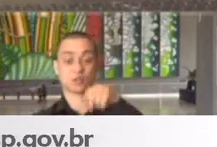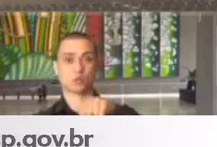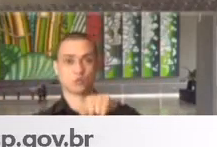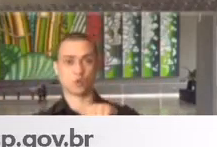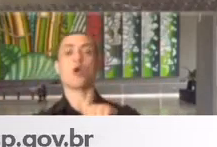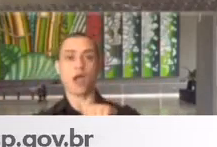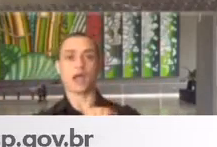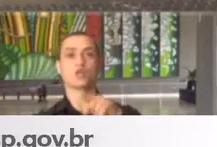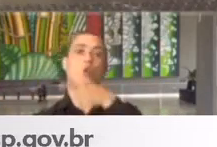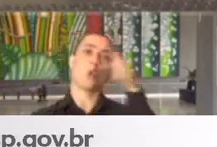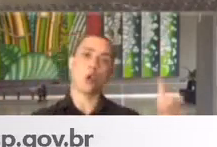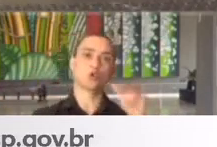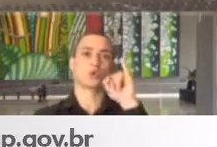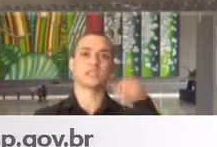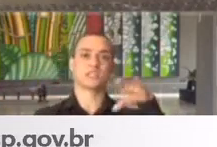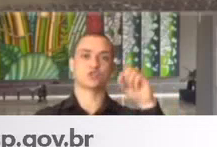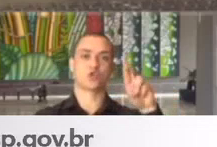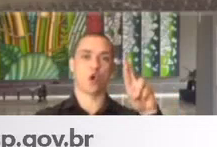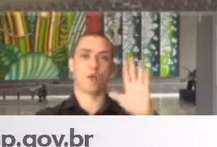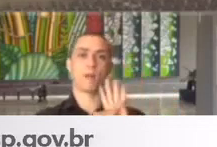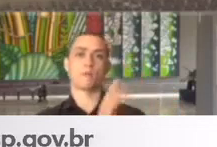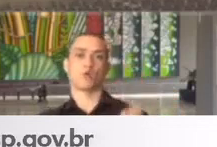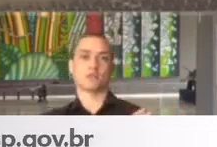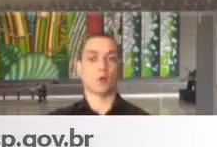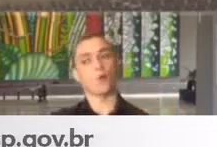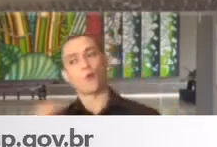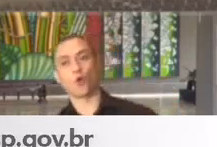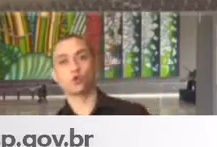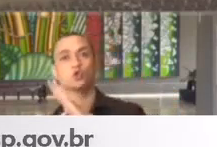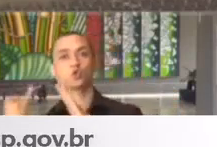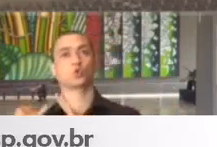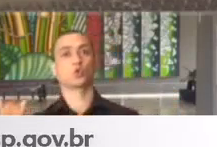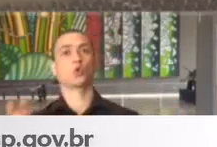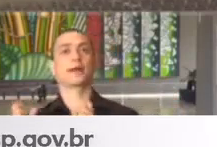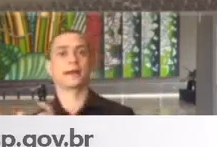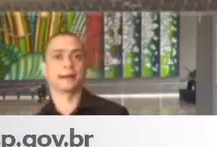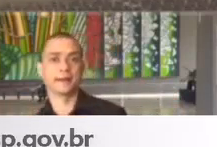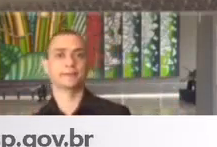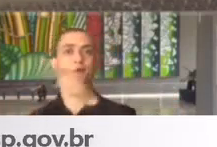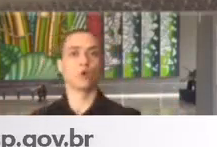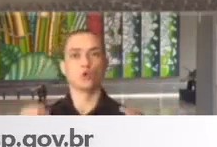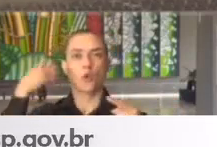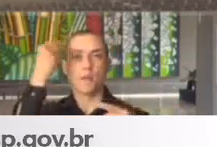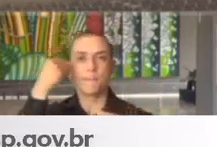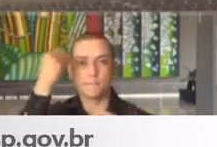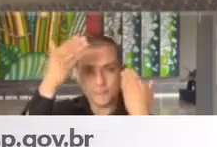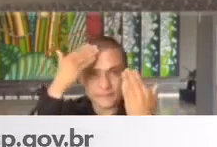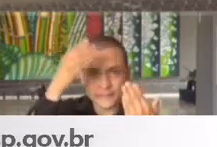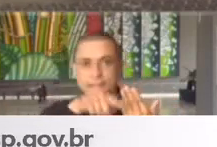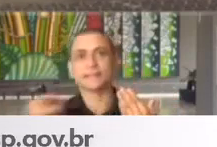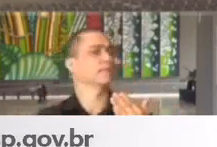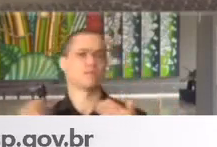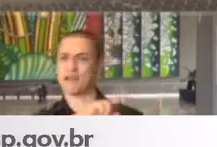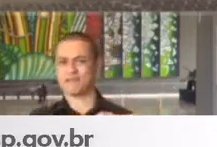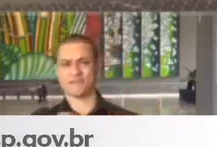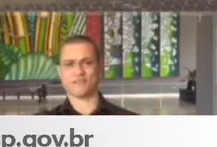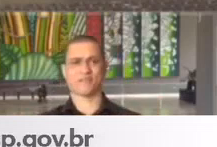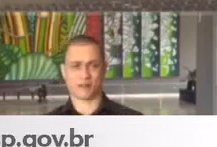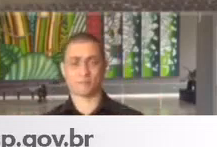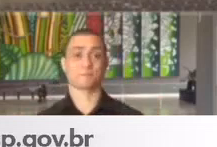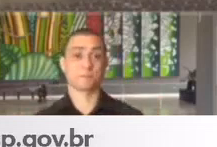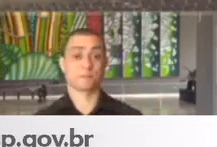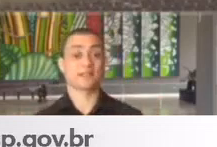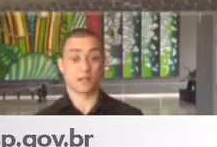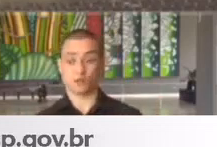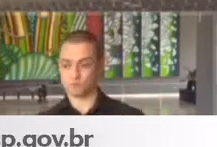INCOR, que é o Instituto do Coração, o Instituto de Câncer, o Instituto de Psiquiatria, Ortopedia, Pediatria e assim por diante. Então,